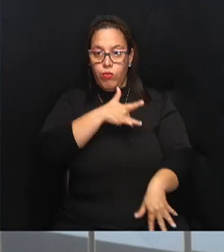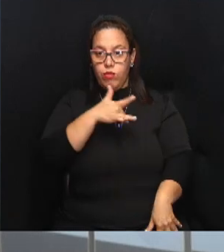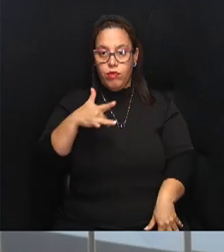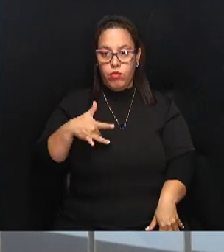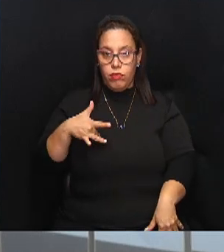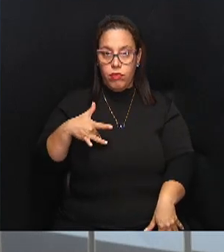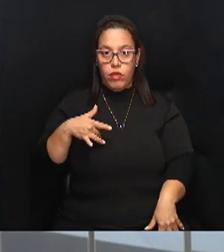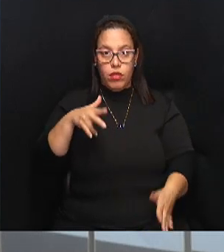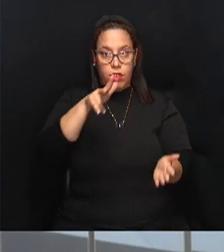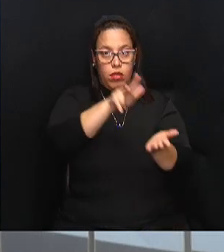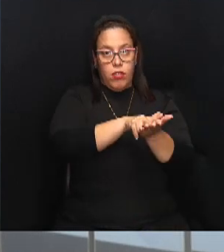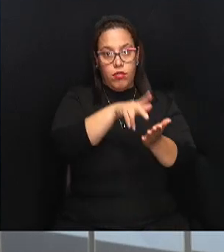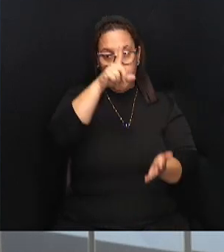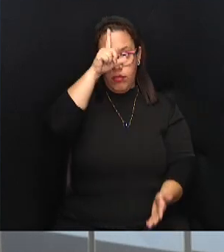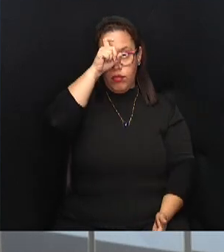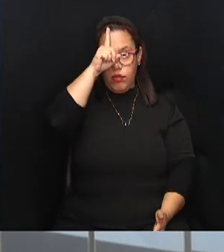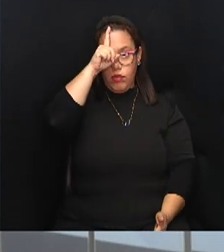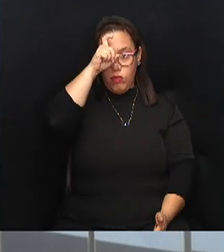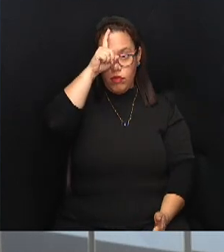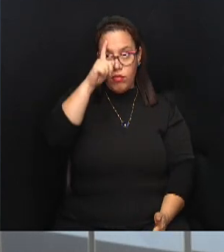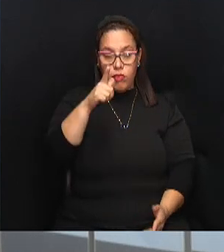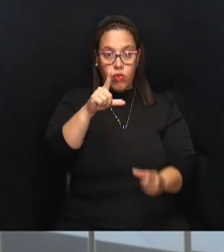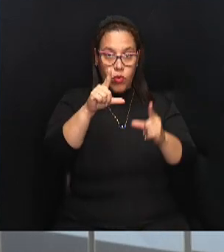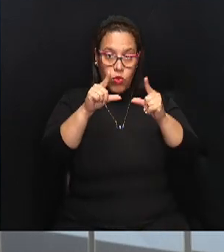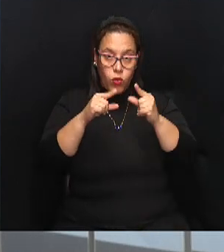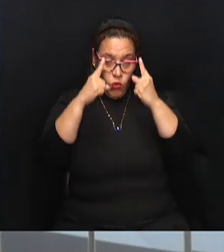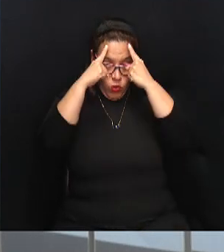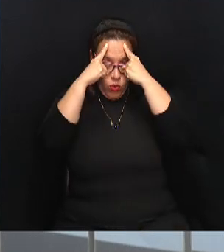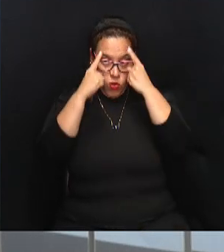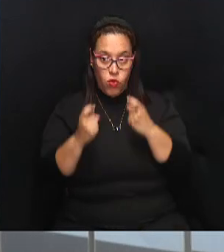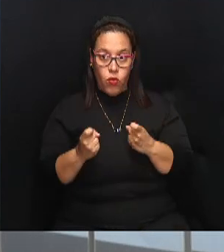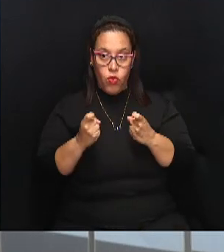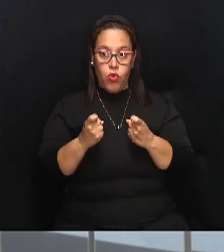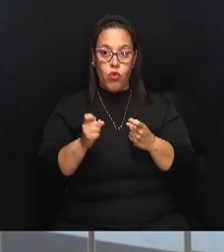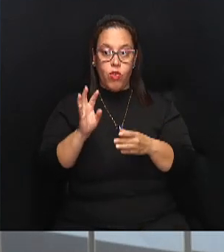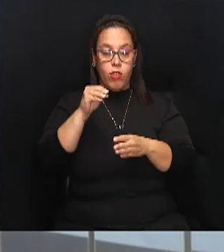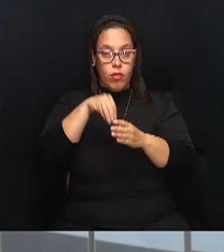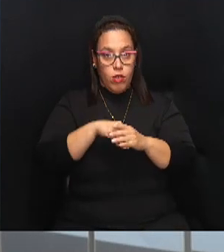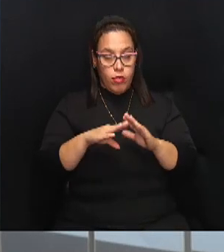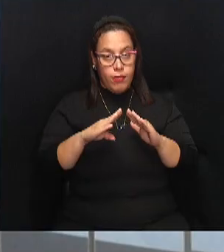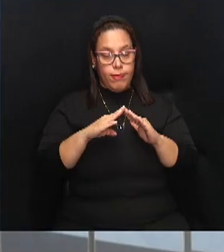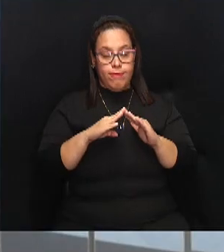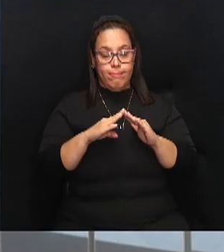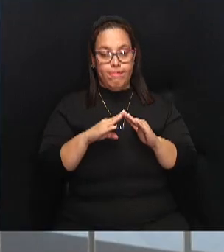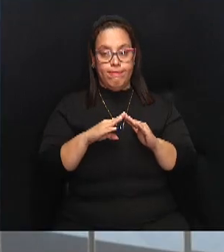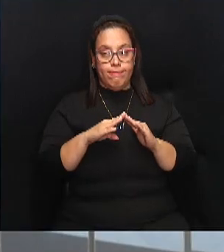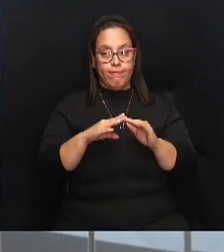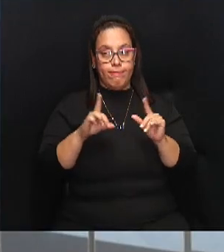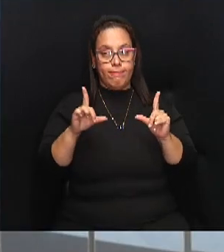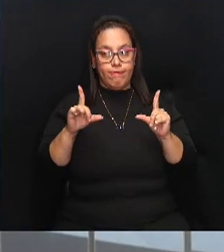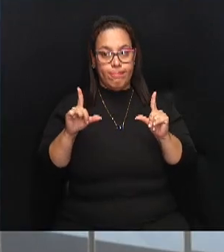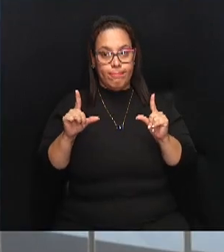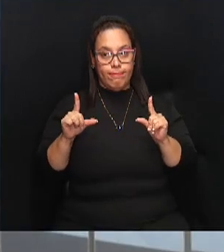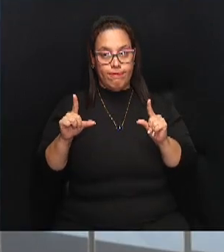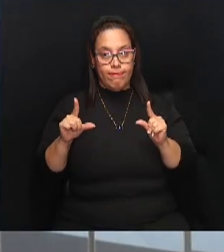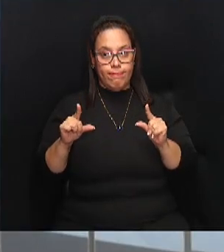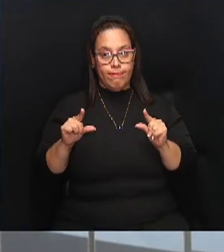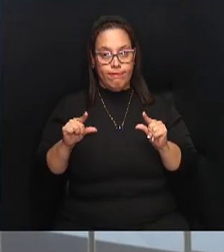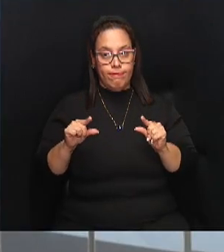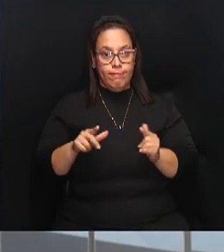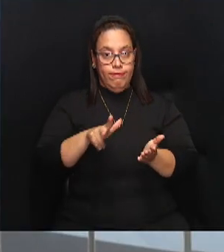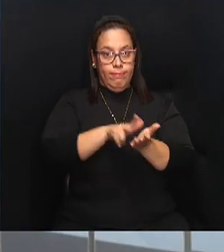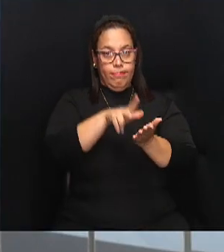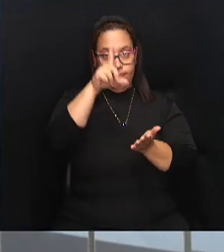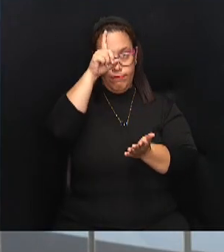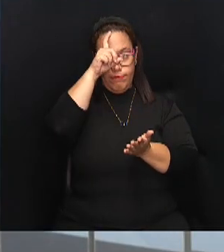pessoa internada, diminui o número de ocorrências de violência doméstica. Então, vai cair pessoas internadas, vai